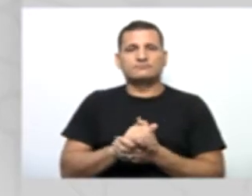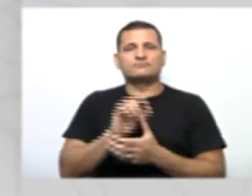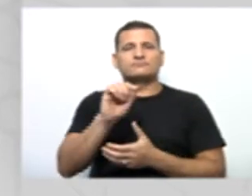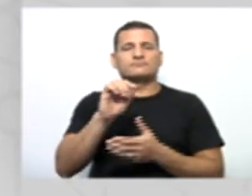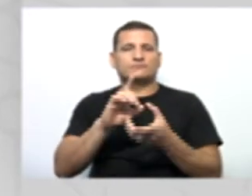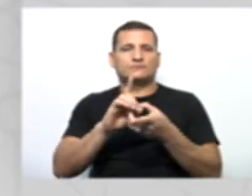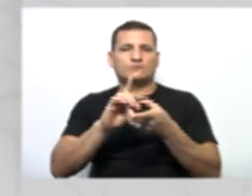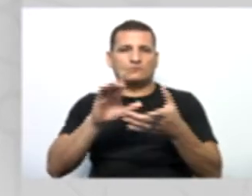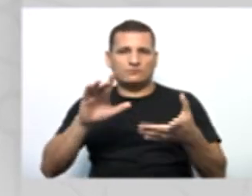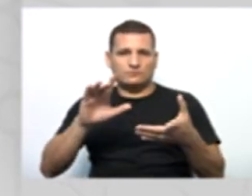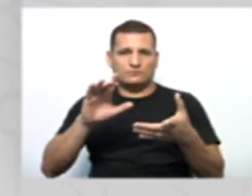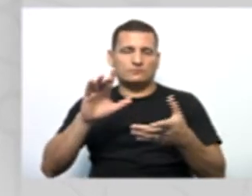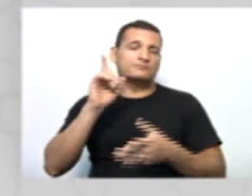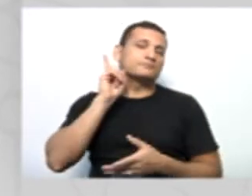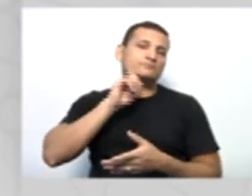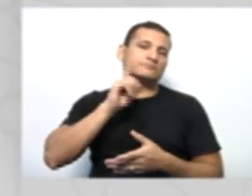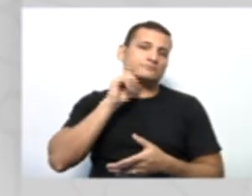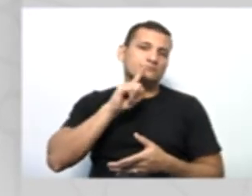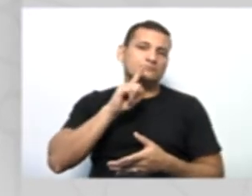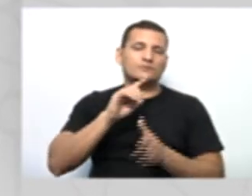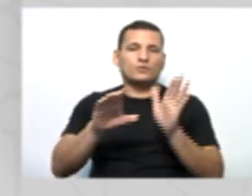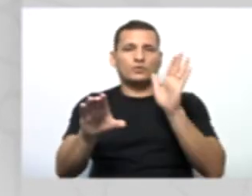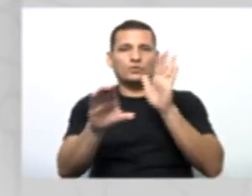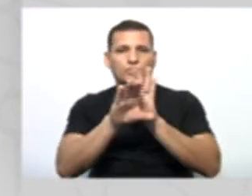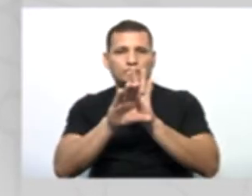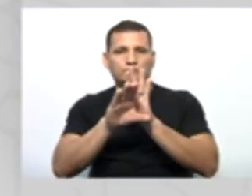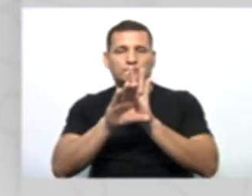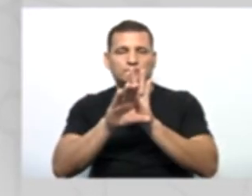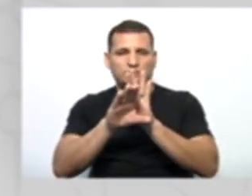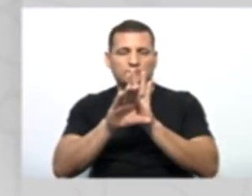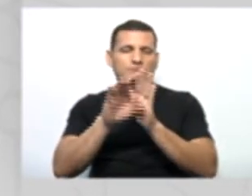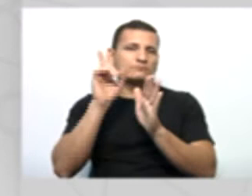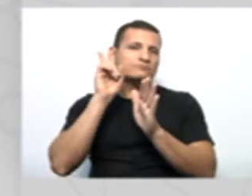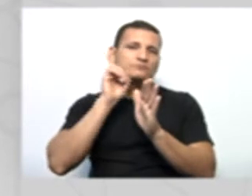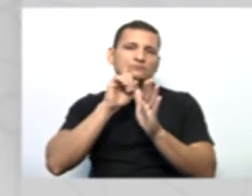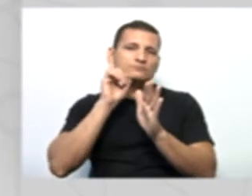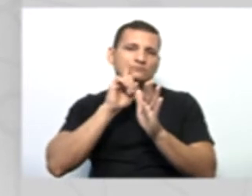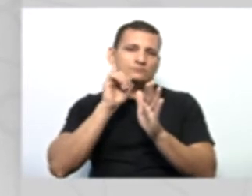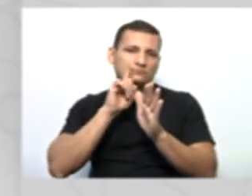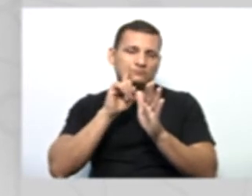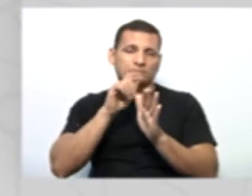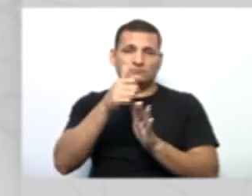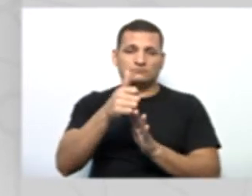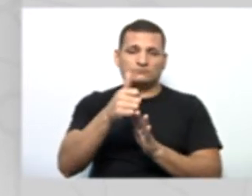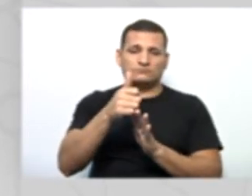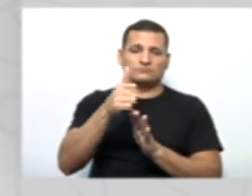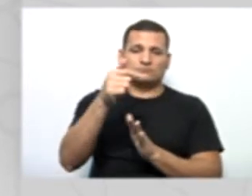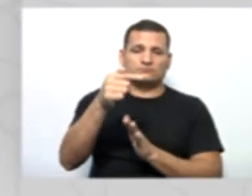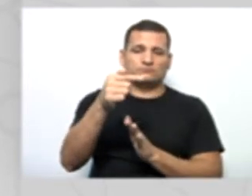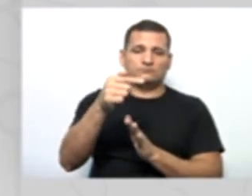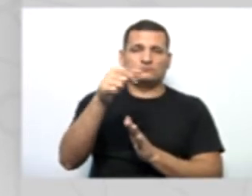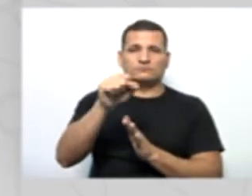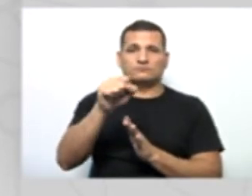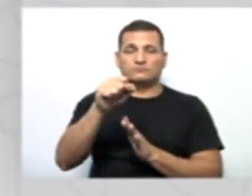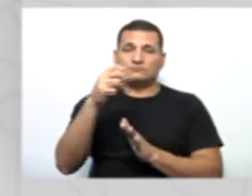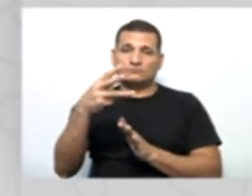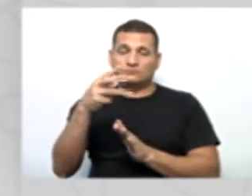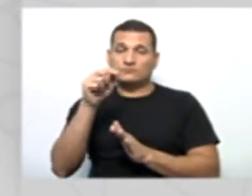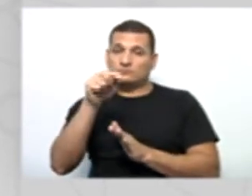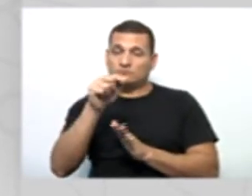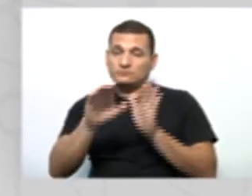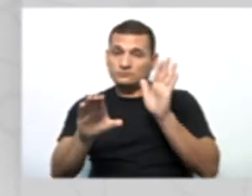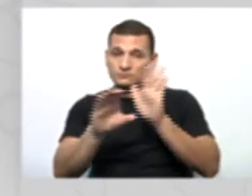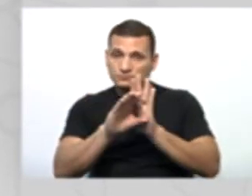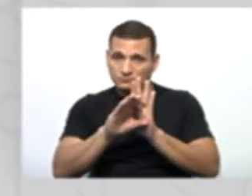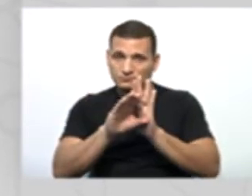democracia norte-americana, com a Constituição norte-americana de 1783. E essa Constituição